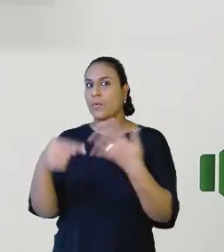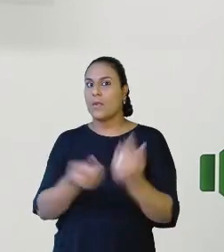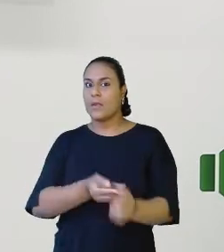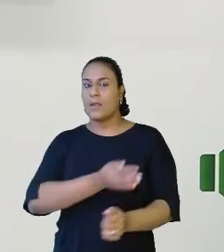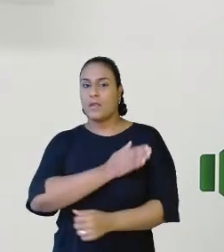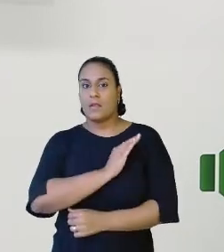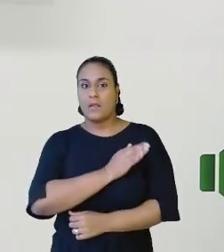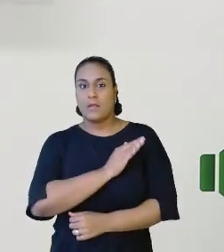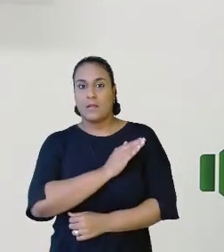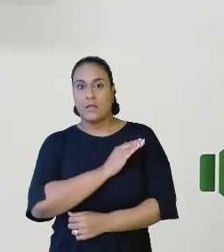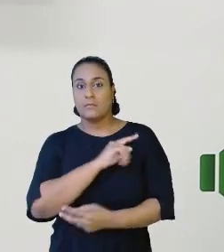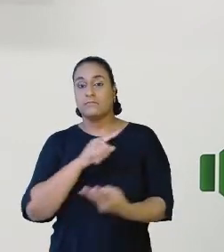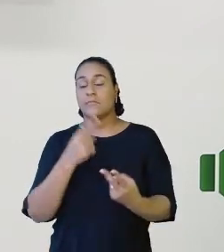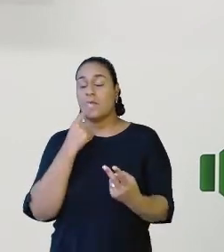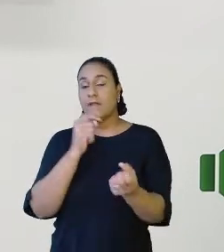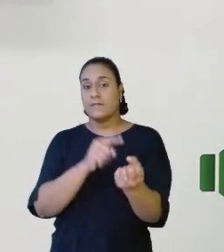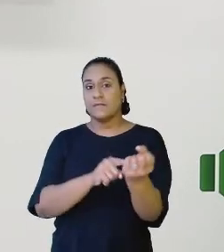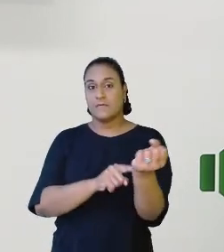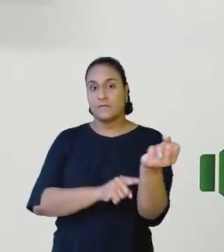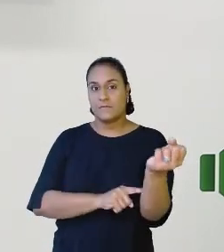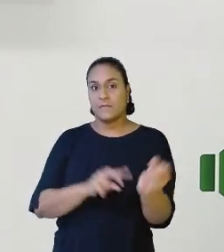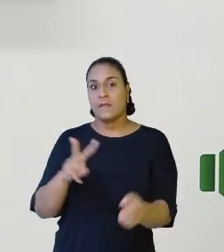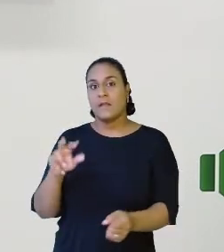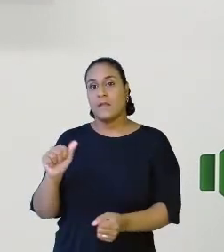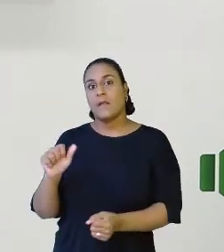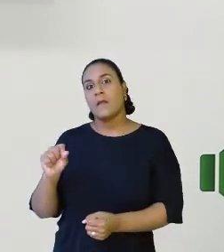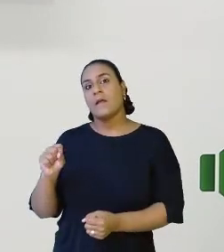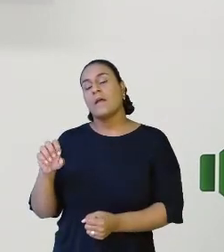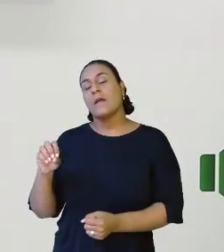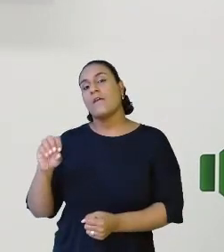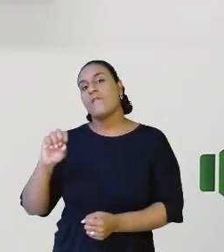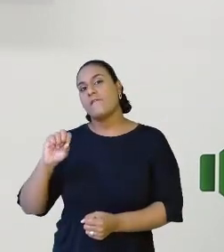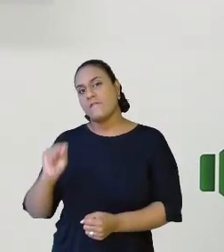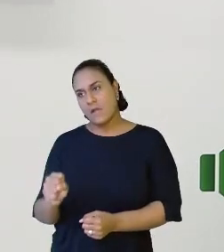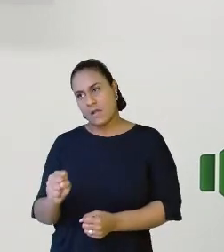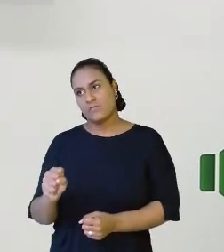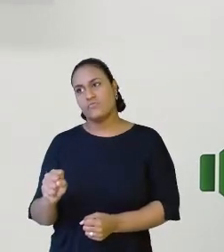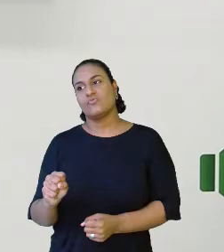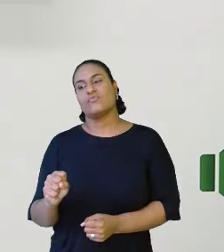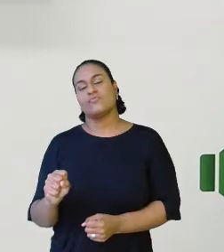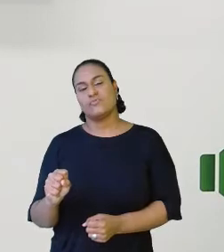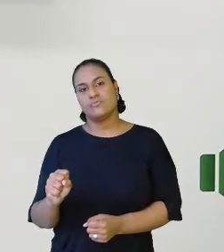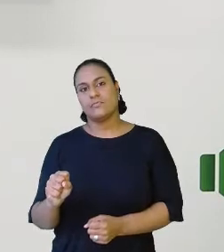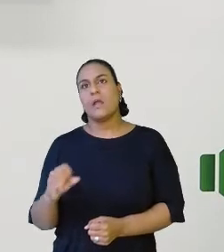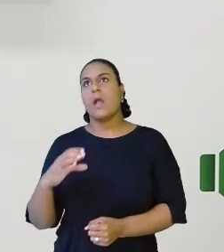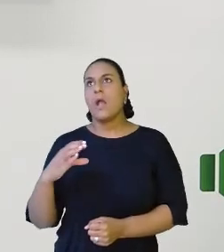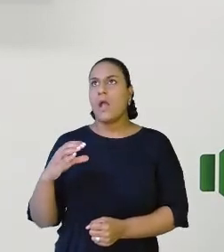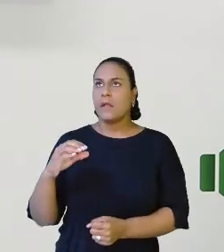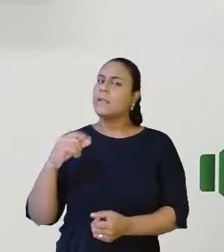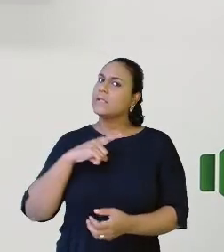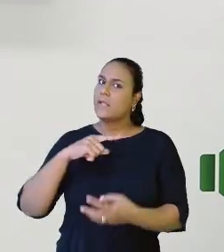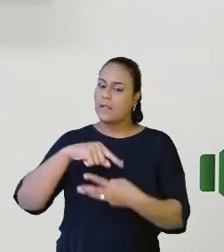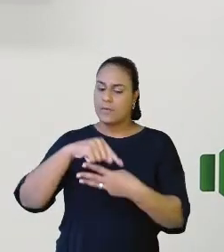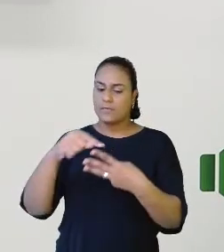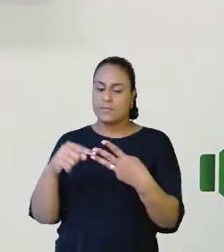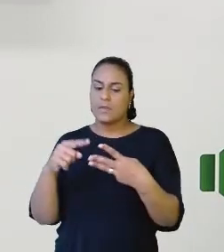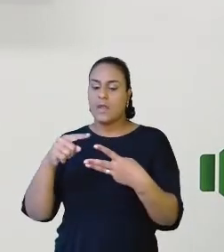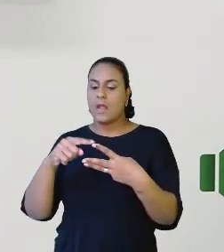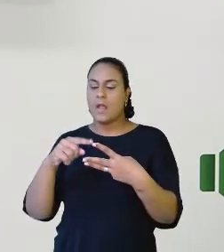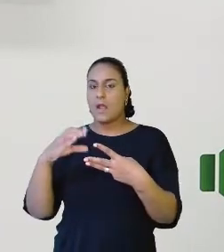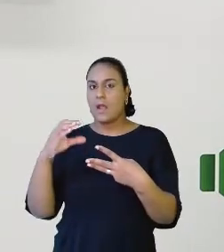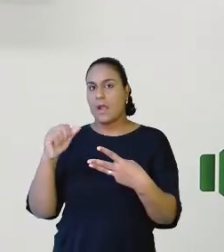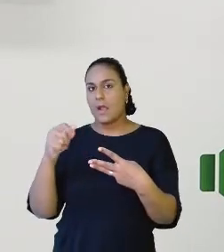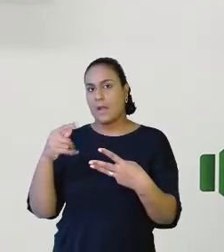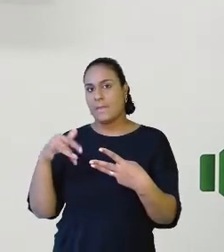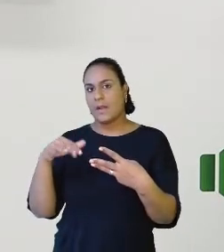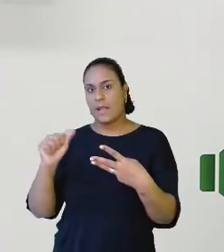coração, sangue, vasos sanguíneos. Esses vasos são os capilares, as artérias